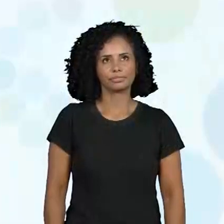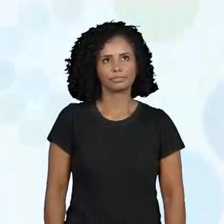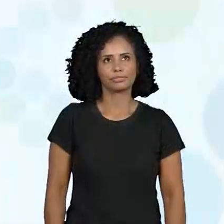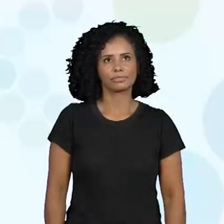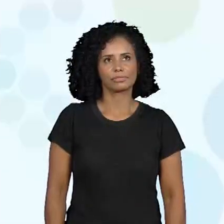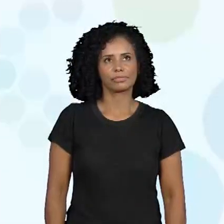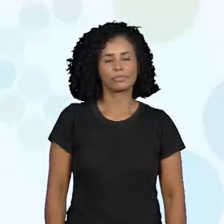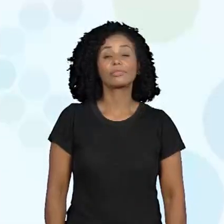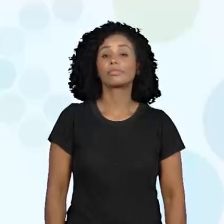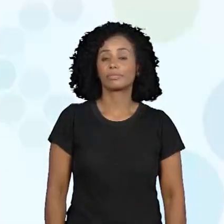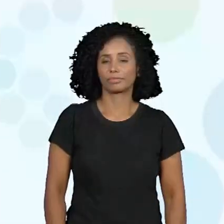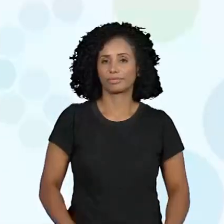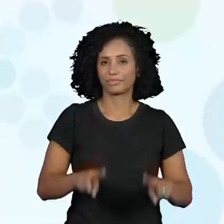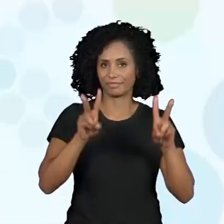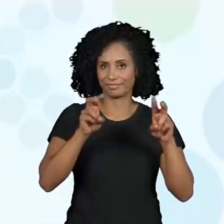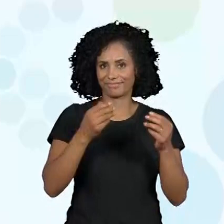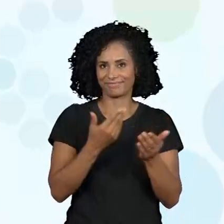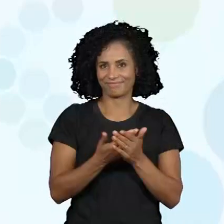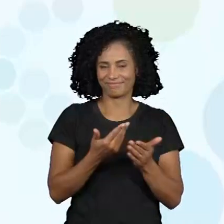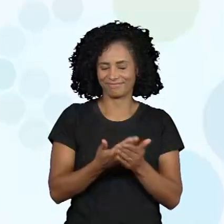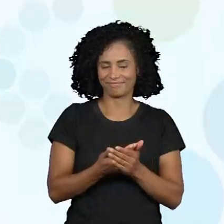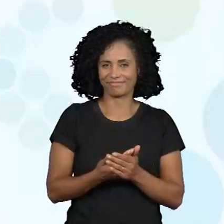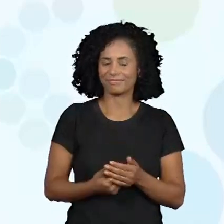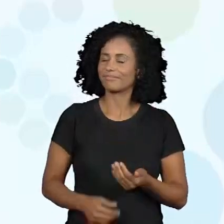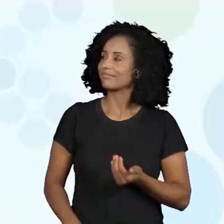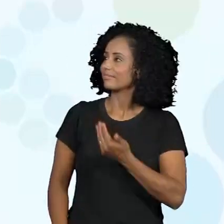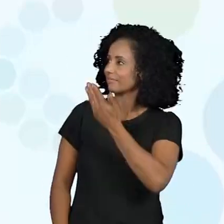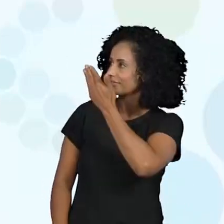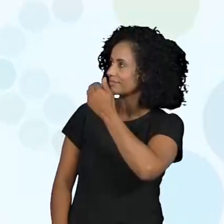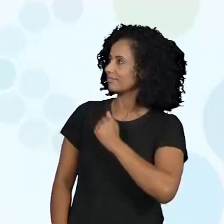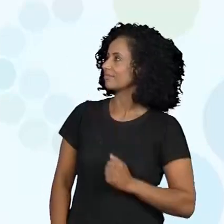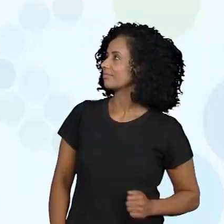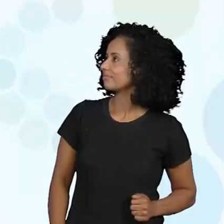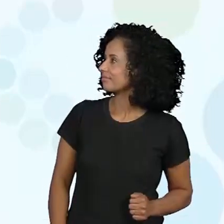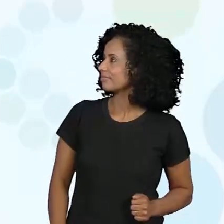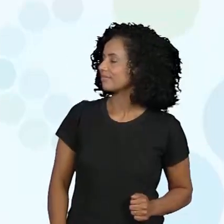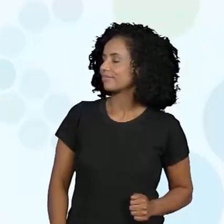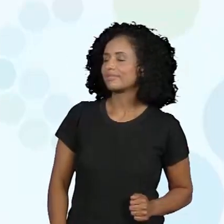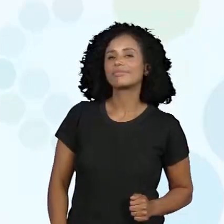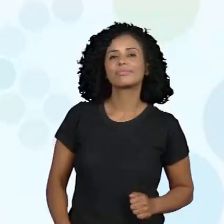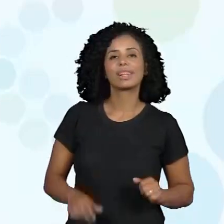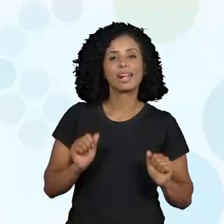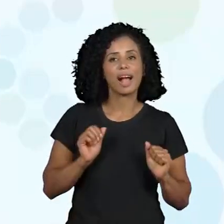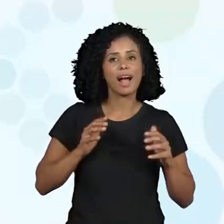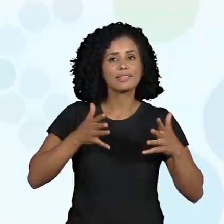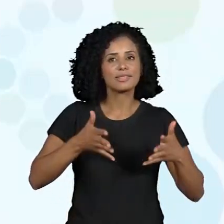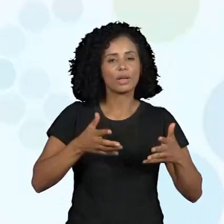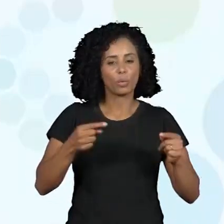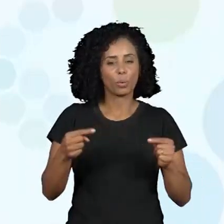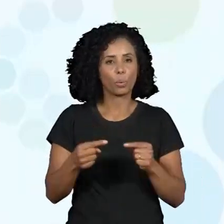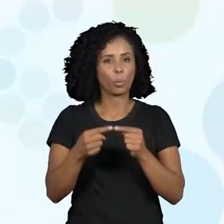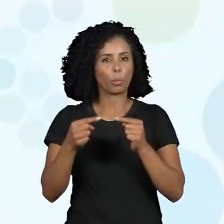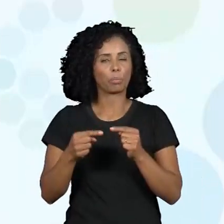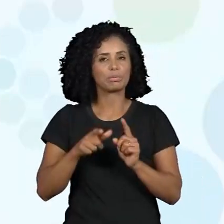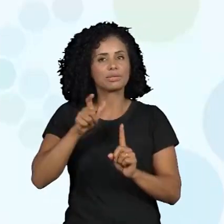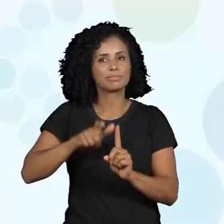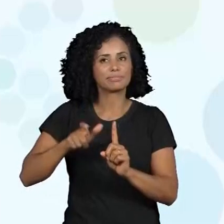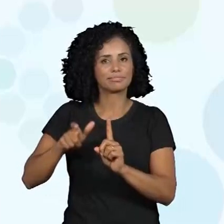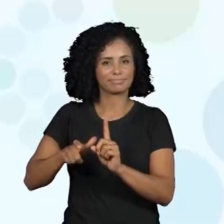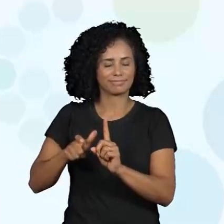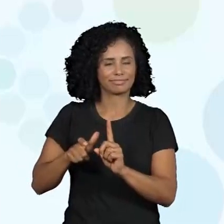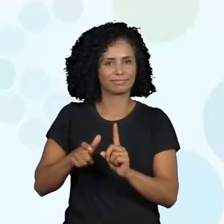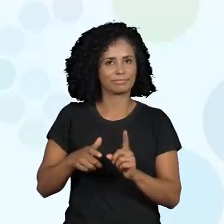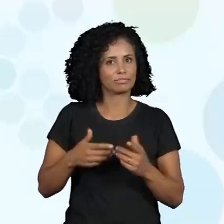o título dessa aula as ações combinadas com os sujeitos e quando nós falamos